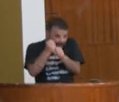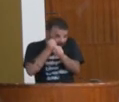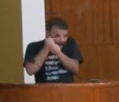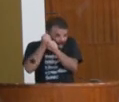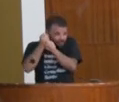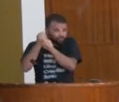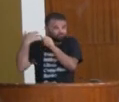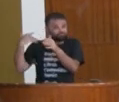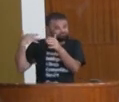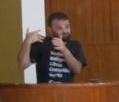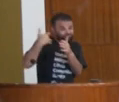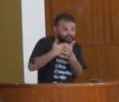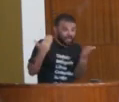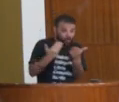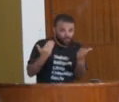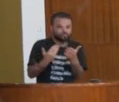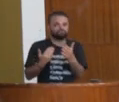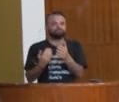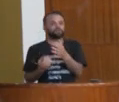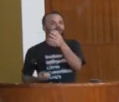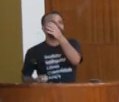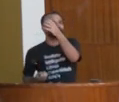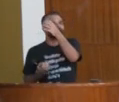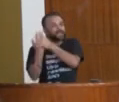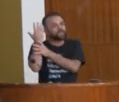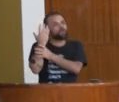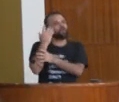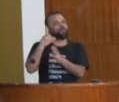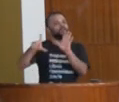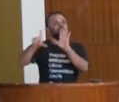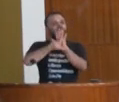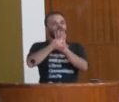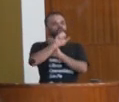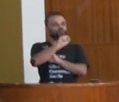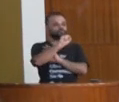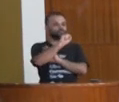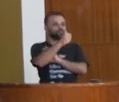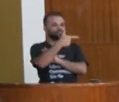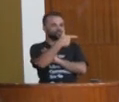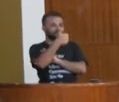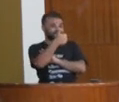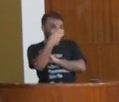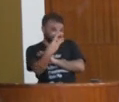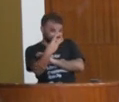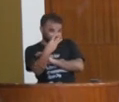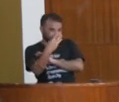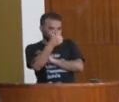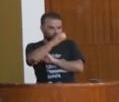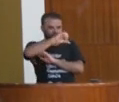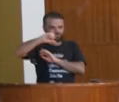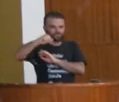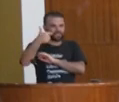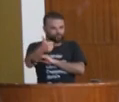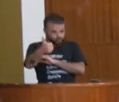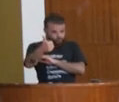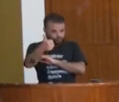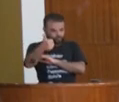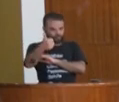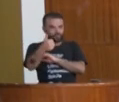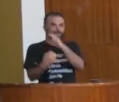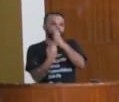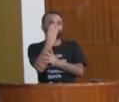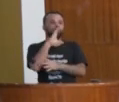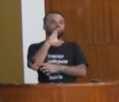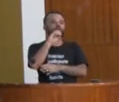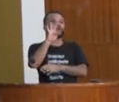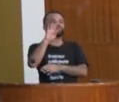3 décadas, a Lei 8.213, de 91, Lei de Cotas para a Pessoa com Deficiência, garante a inclusão